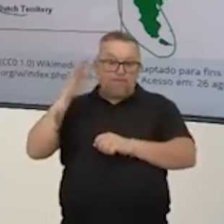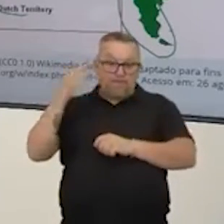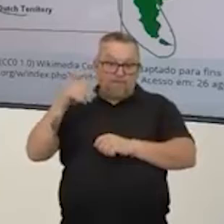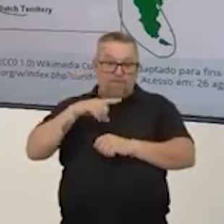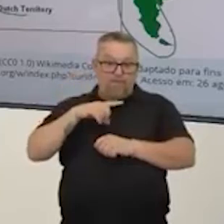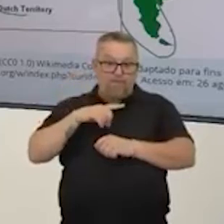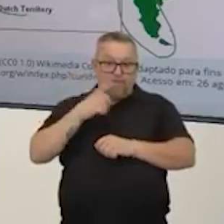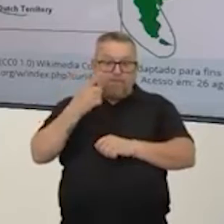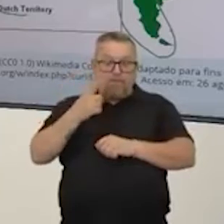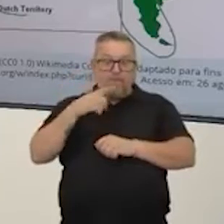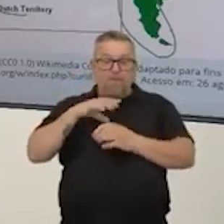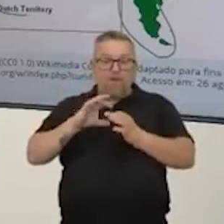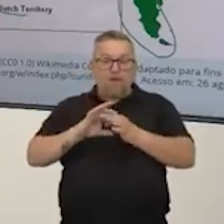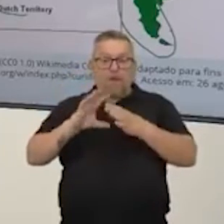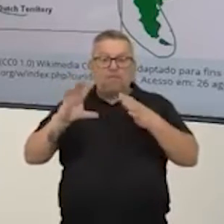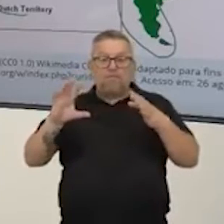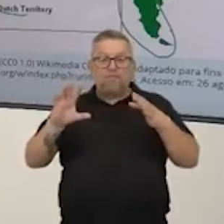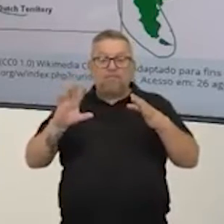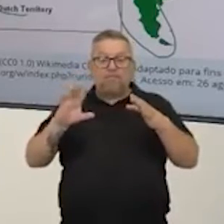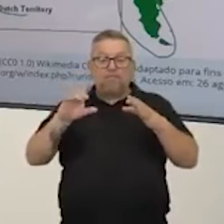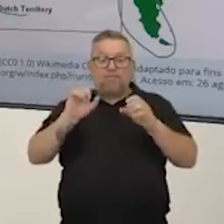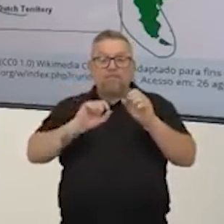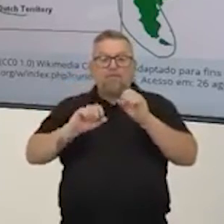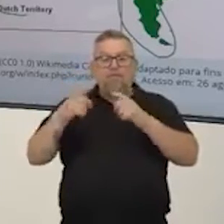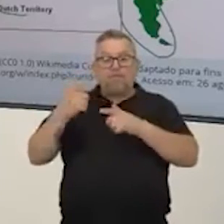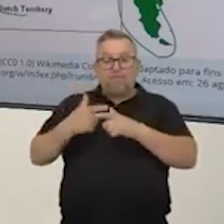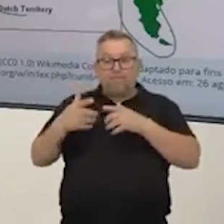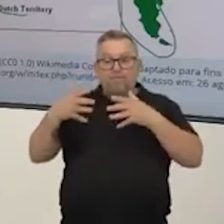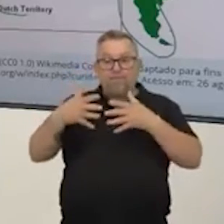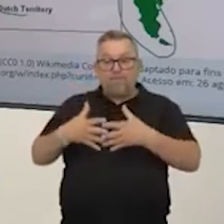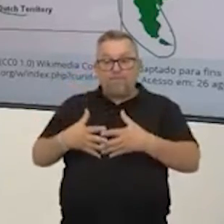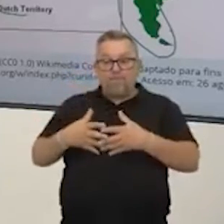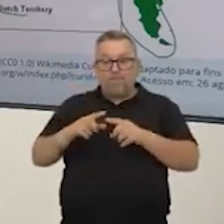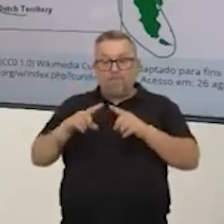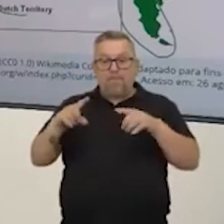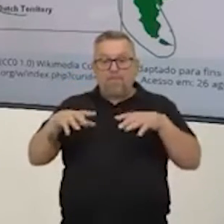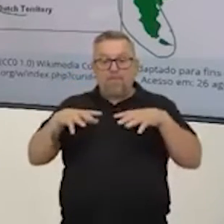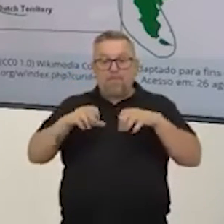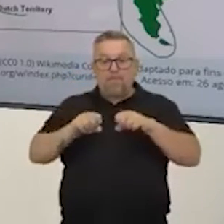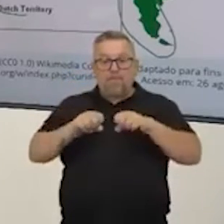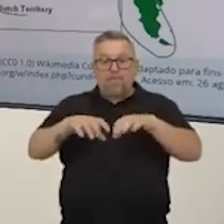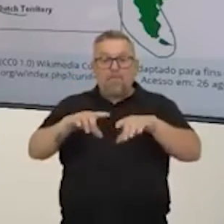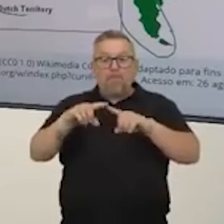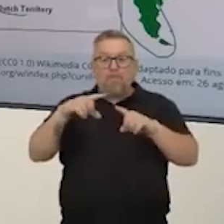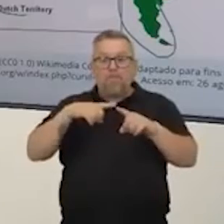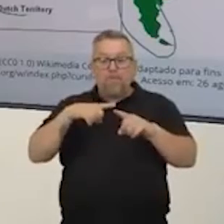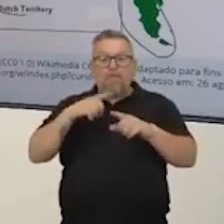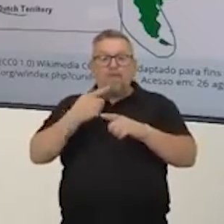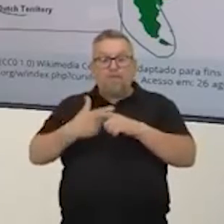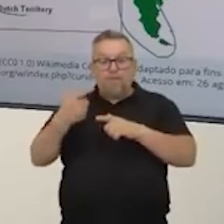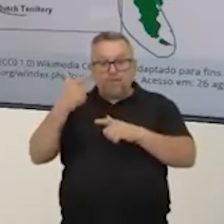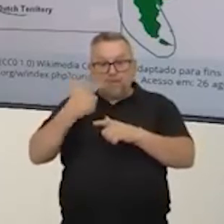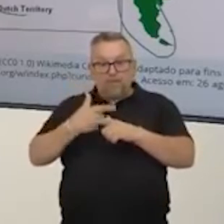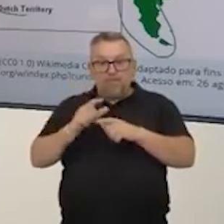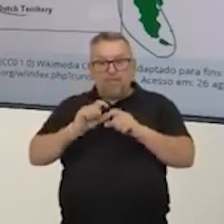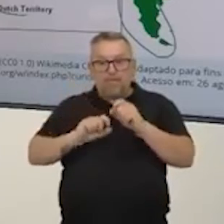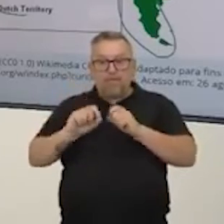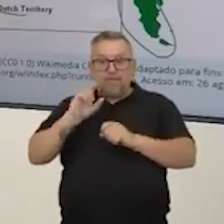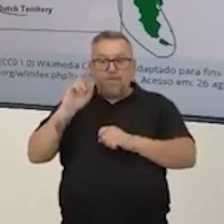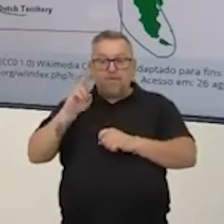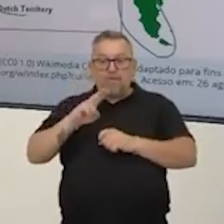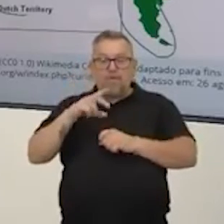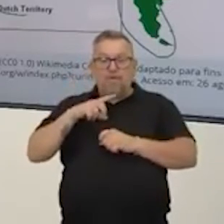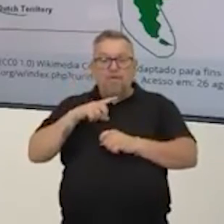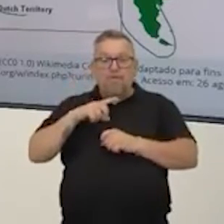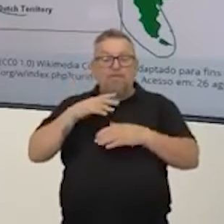uma independência, logicamente gera os conflitos. Durante a colonização tem os conflitos, né, que eles são logicamente, né,